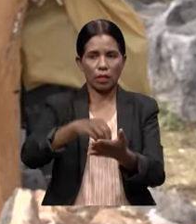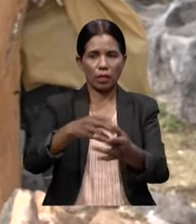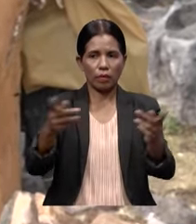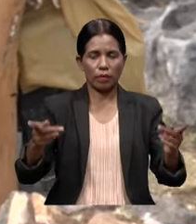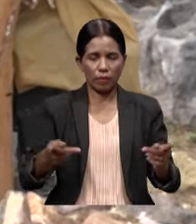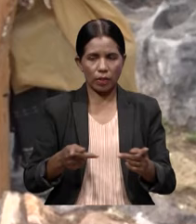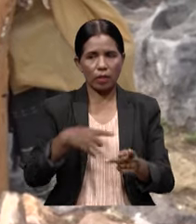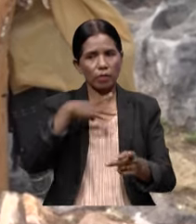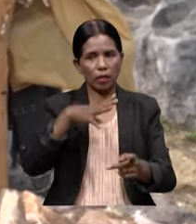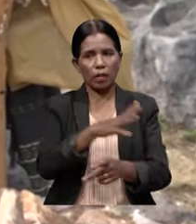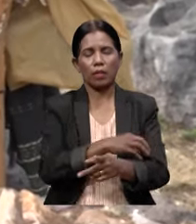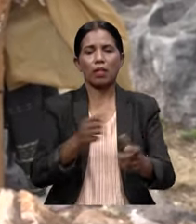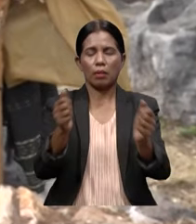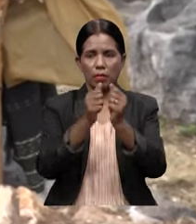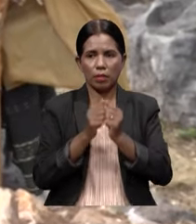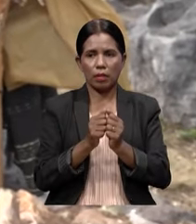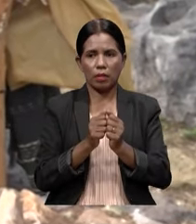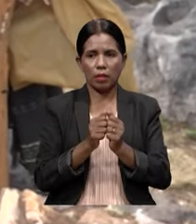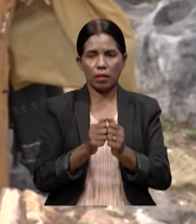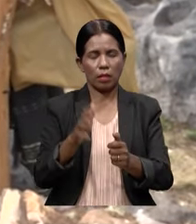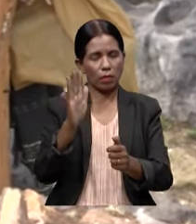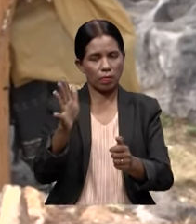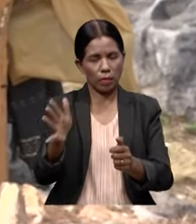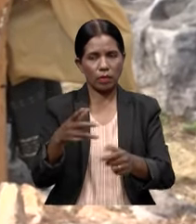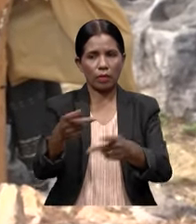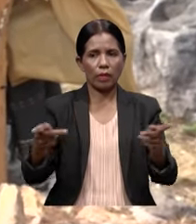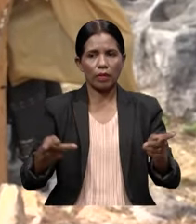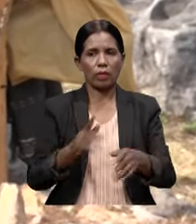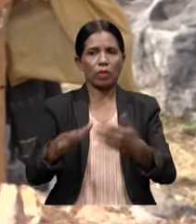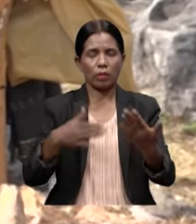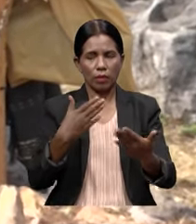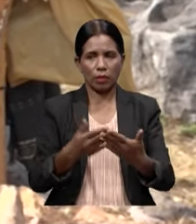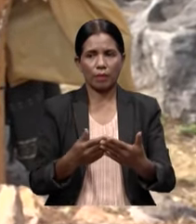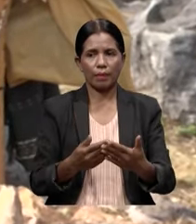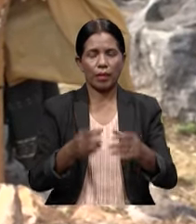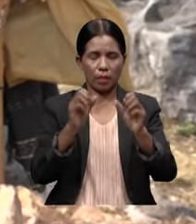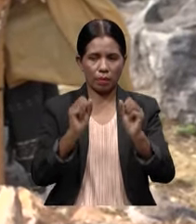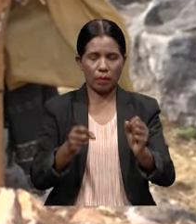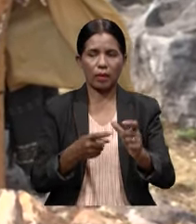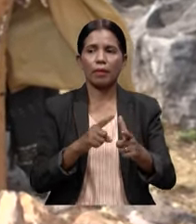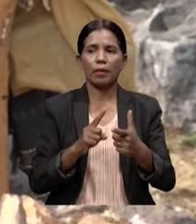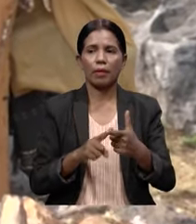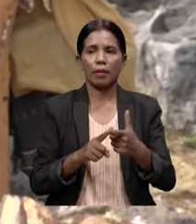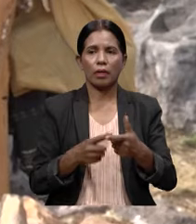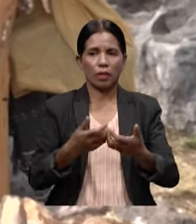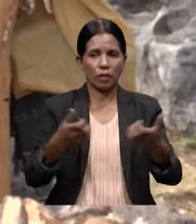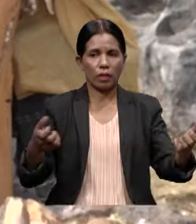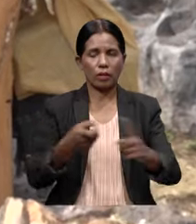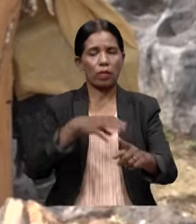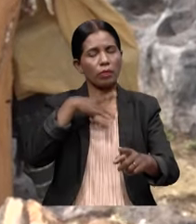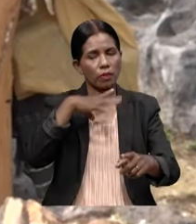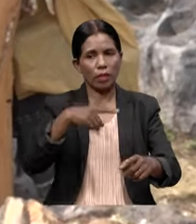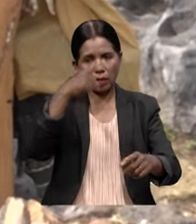dizer ne, i hane quase que 50 tal, ia fatin hototu atunu ne bele hado kita usilisu